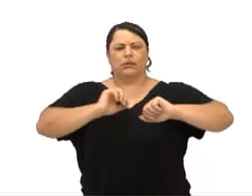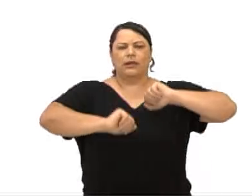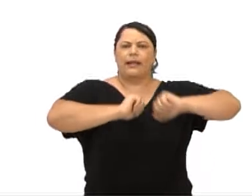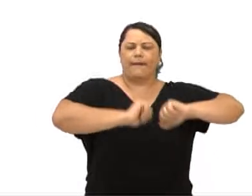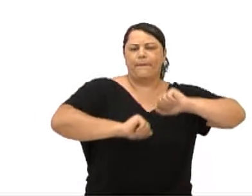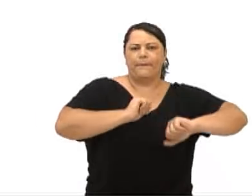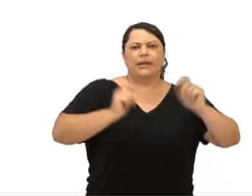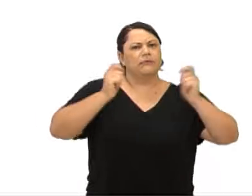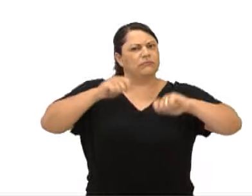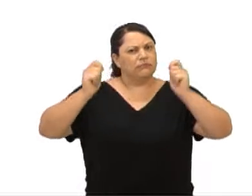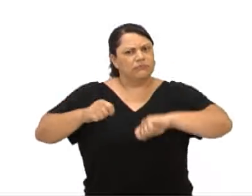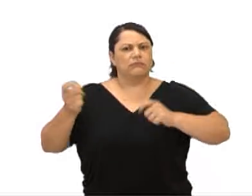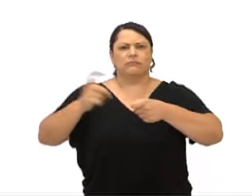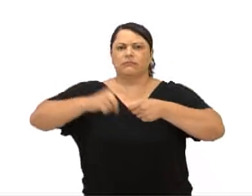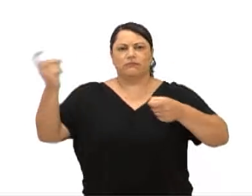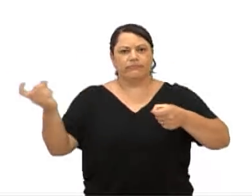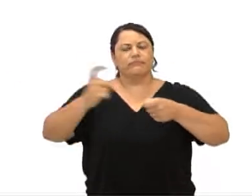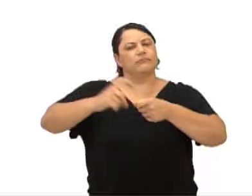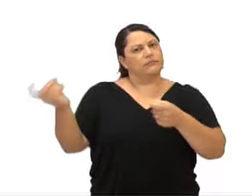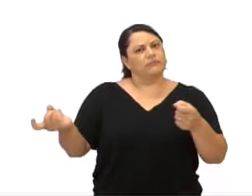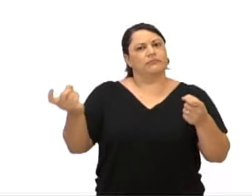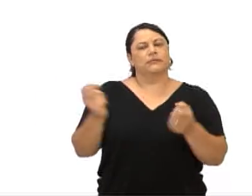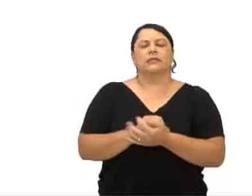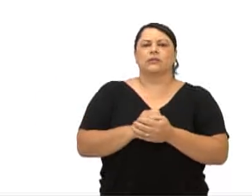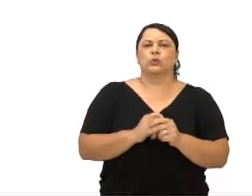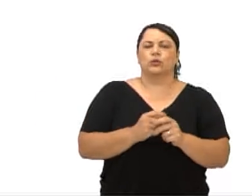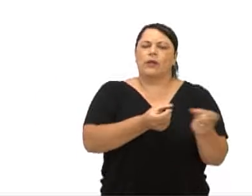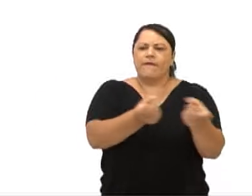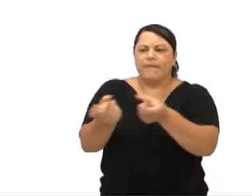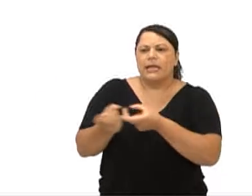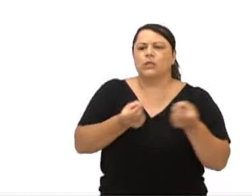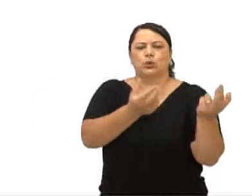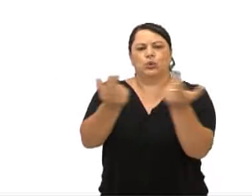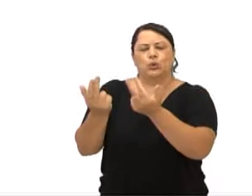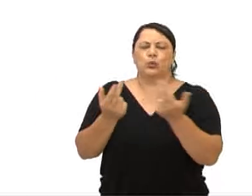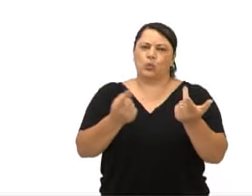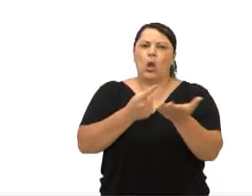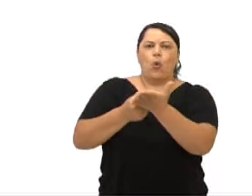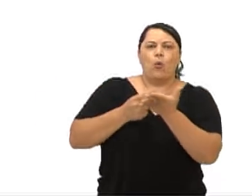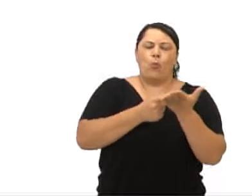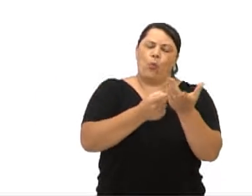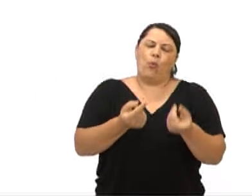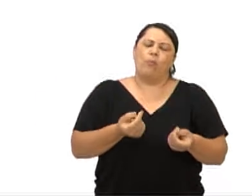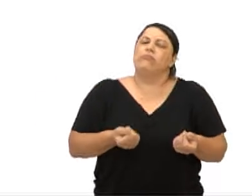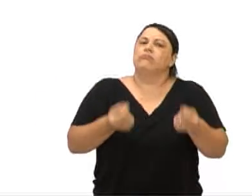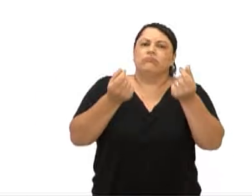autônomas, independentes, que dividiam o mesmo mercado e estabeleciam preços semelhantes em comum